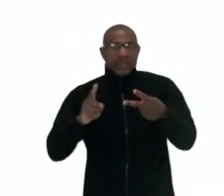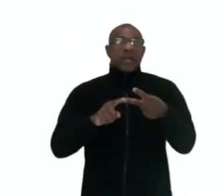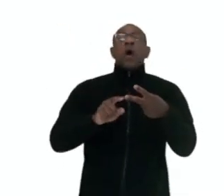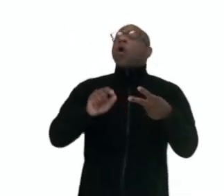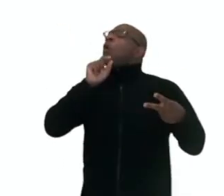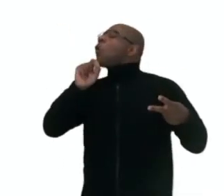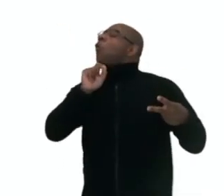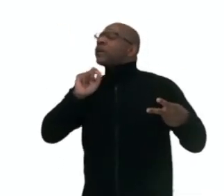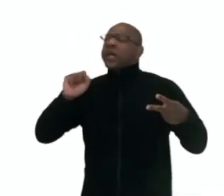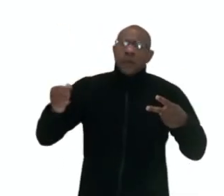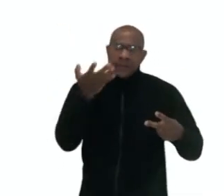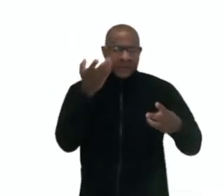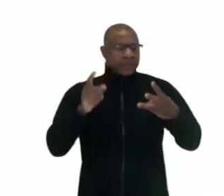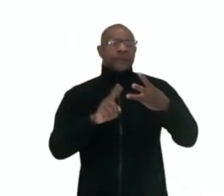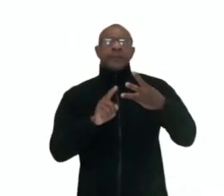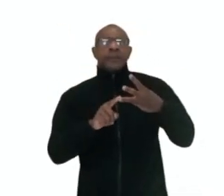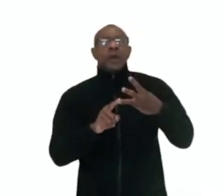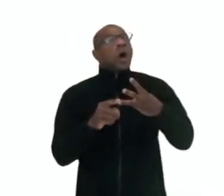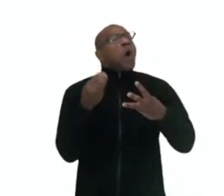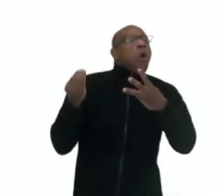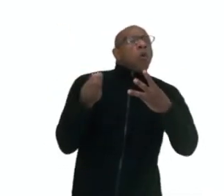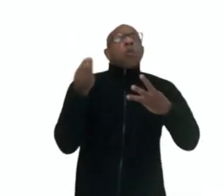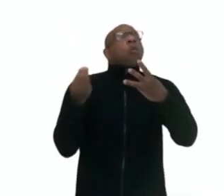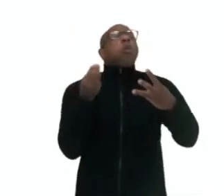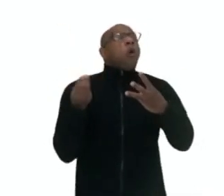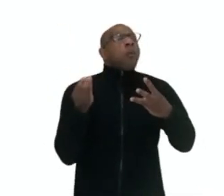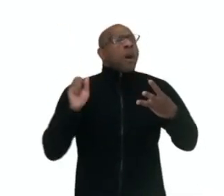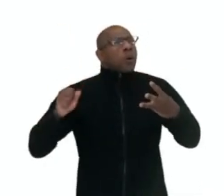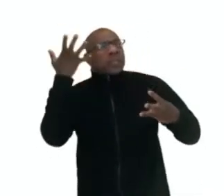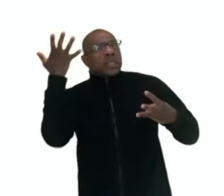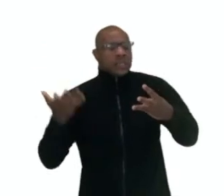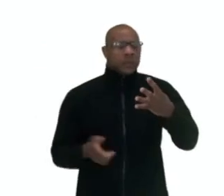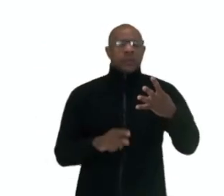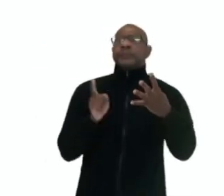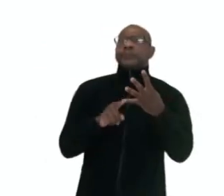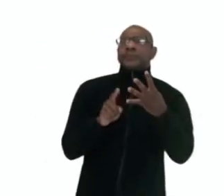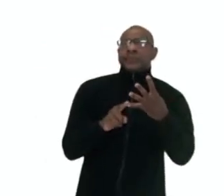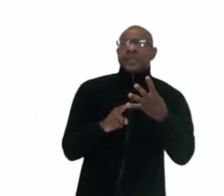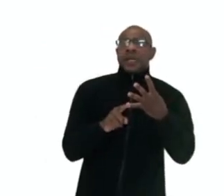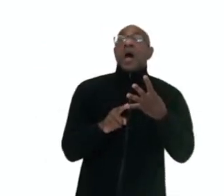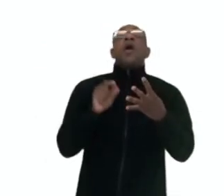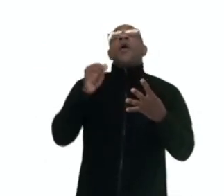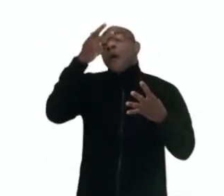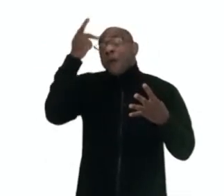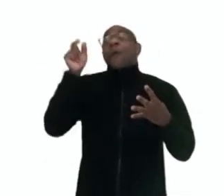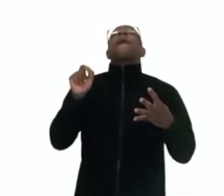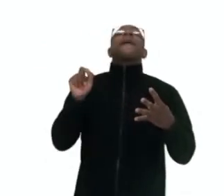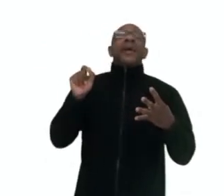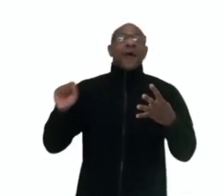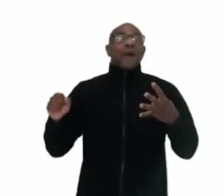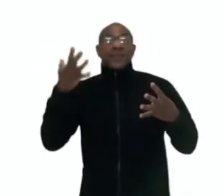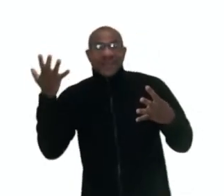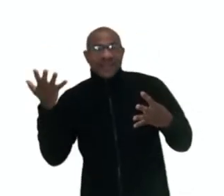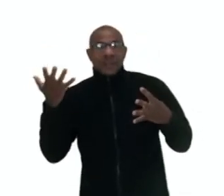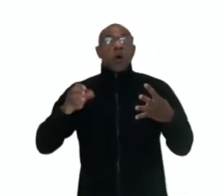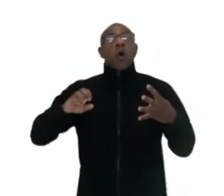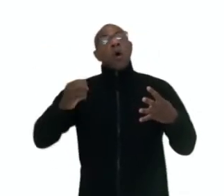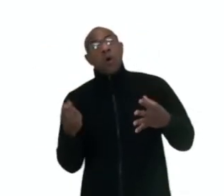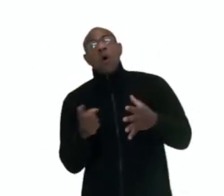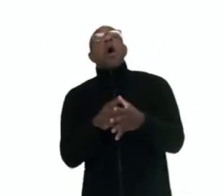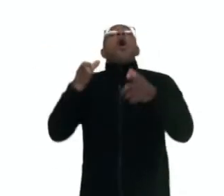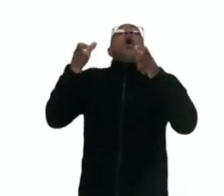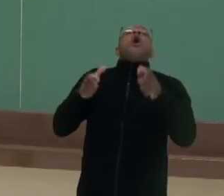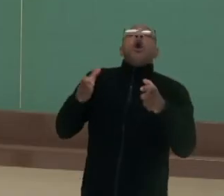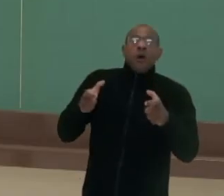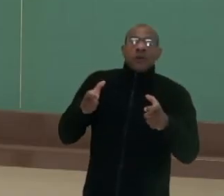que aconteceu, como isso aconteceu, com quem aconteceu, onde